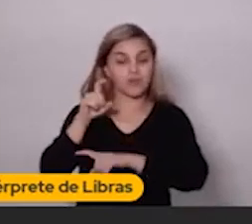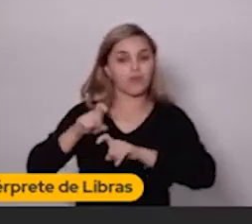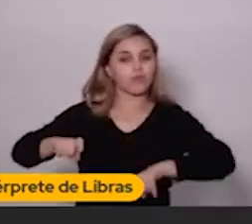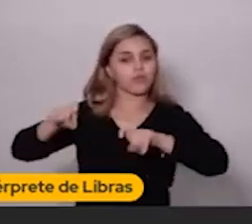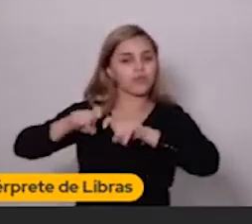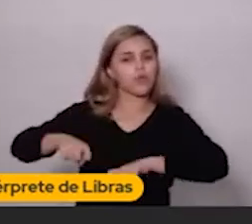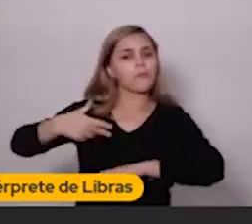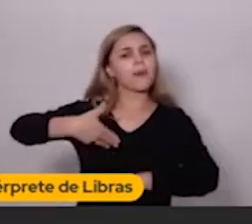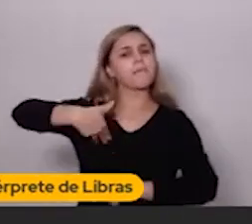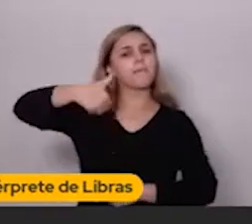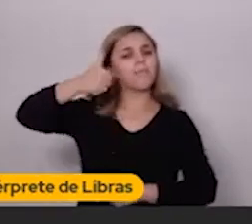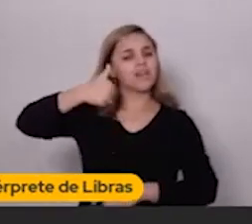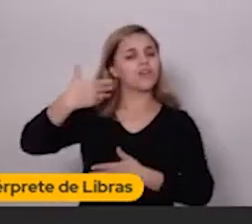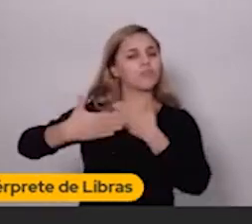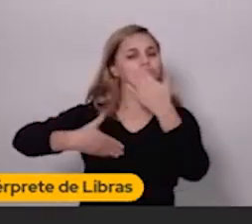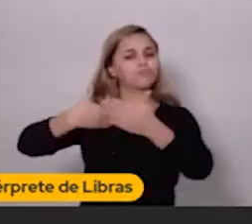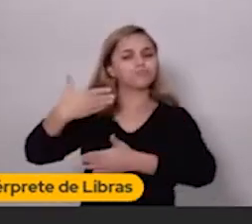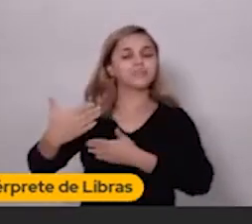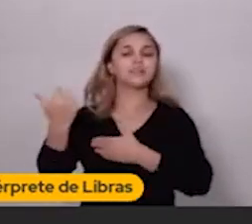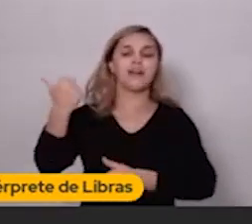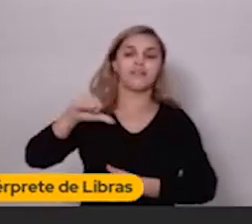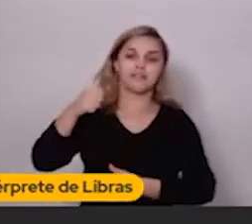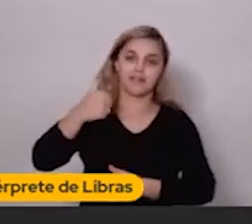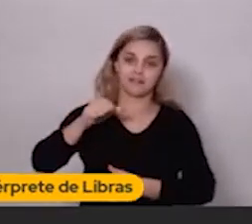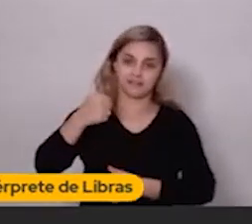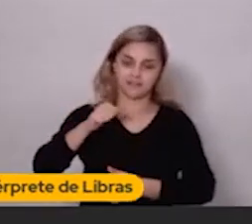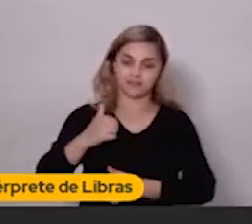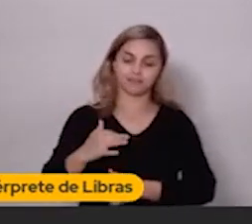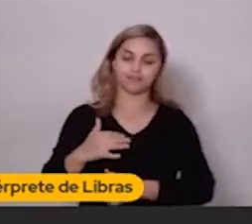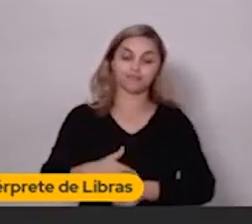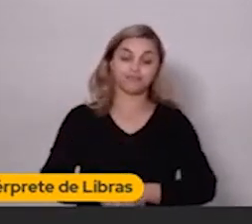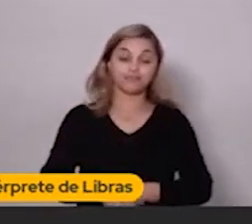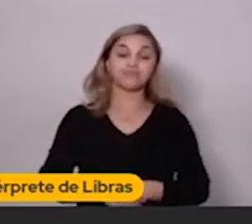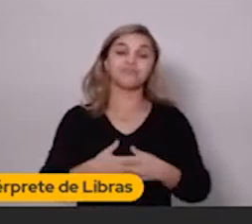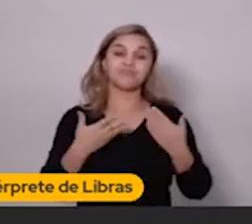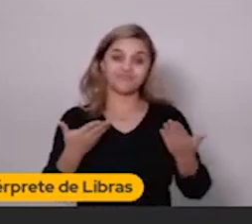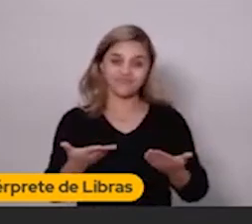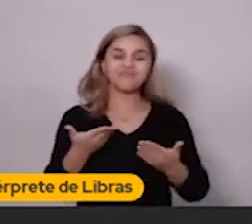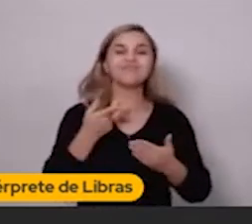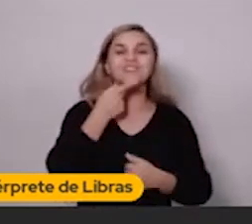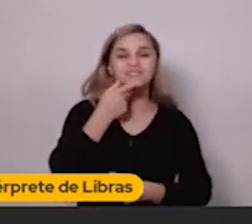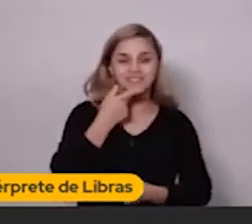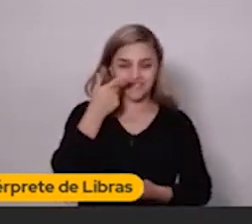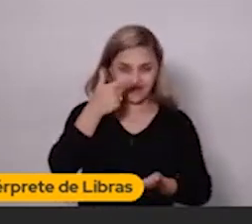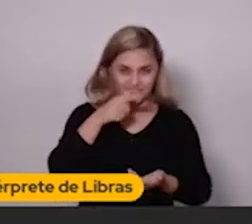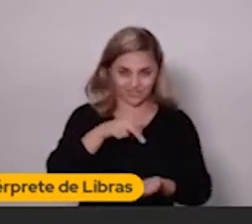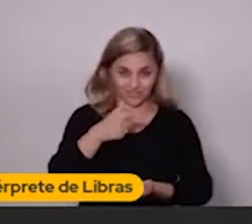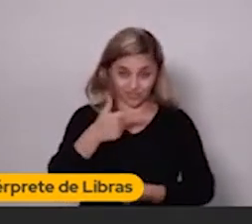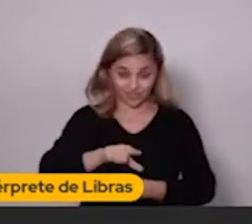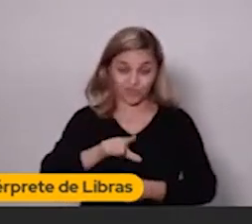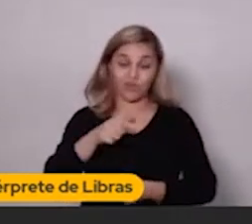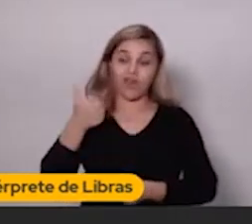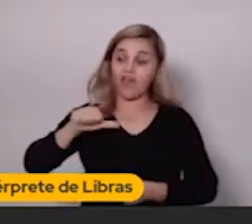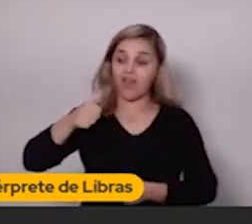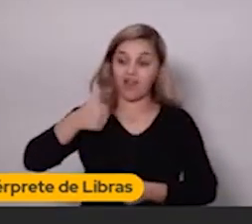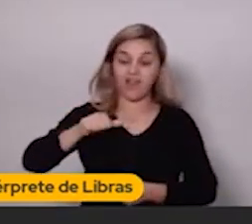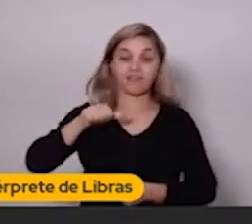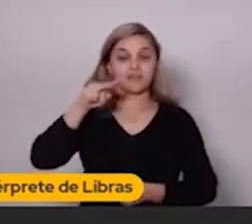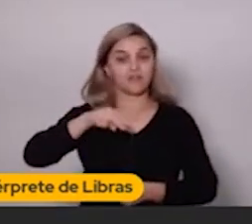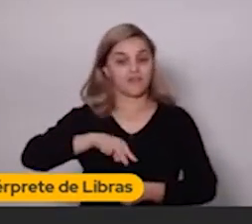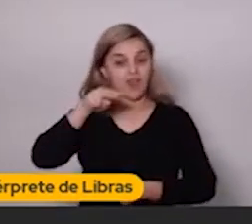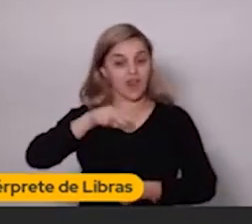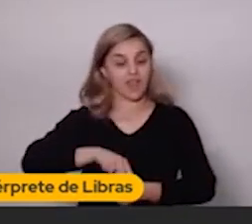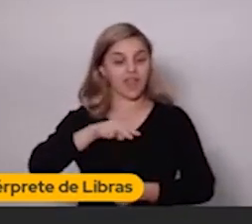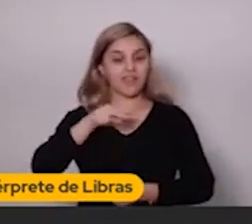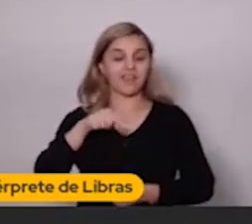constantemente essas análises, né? E aqui, de novo, eu comentei que, né, que a análise é feita de maneira holística, então aqui